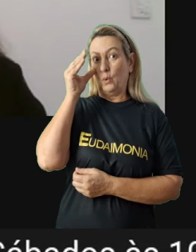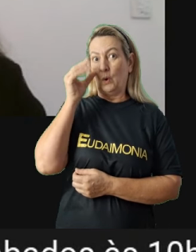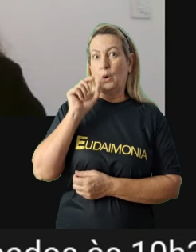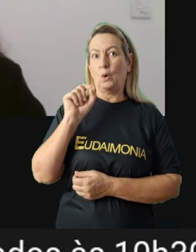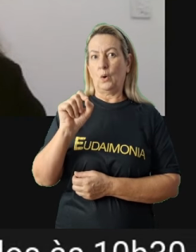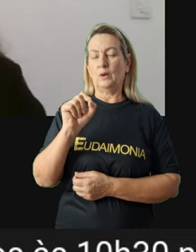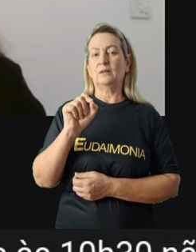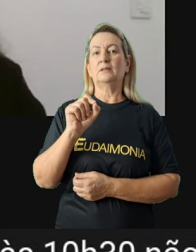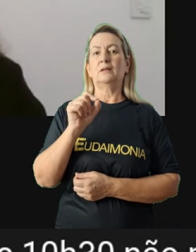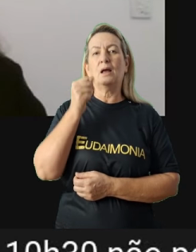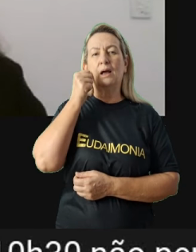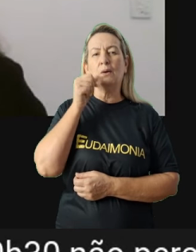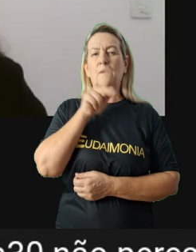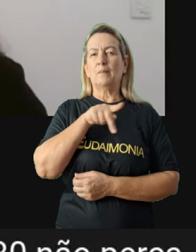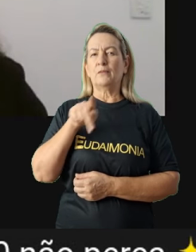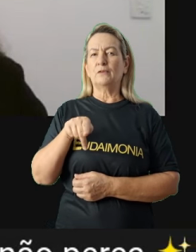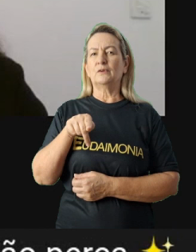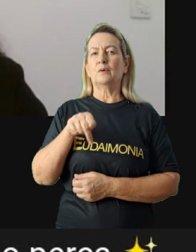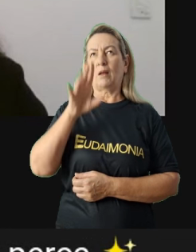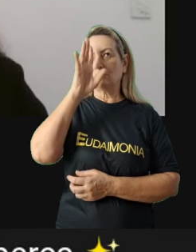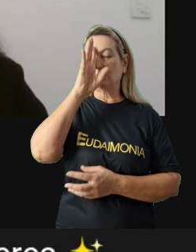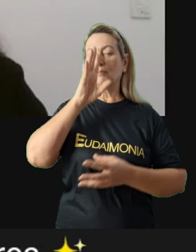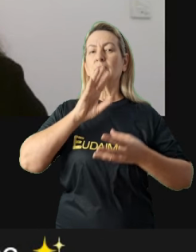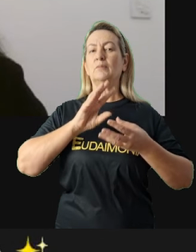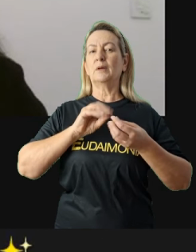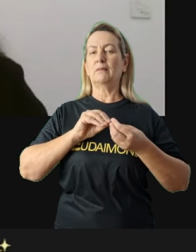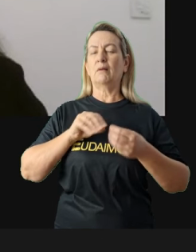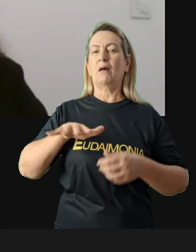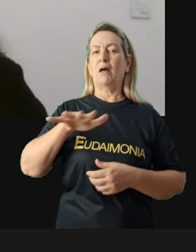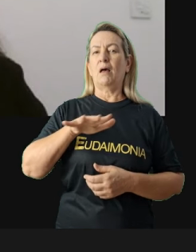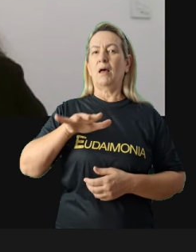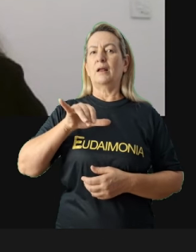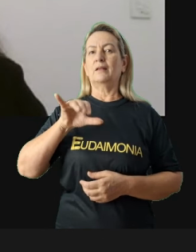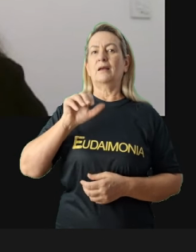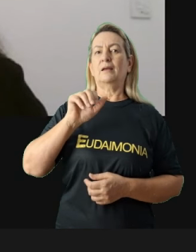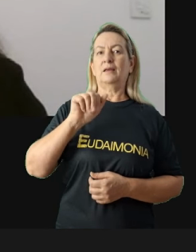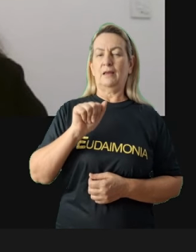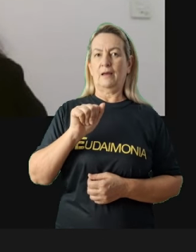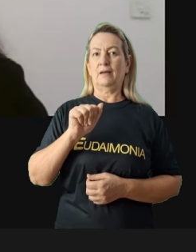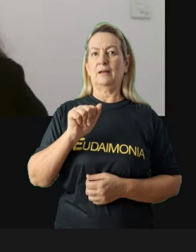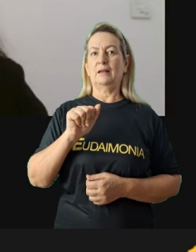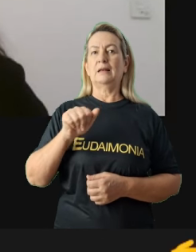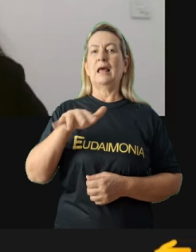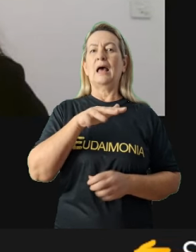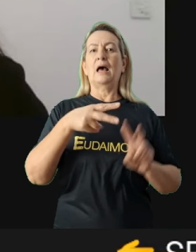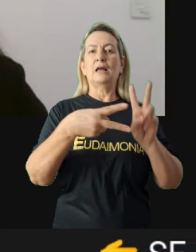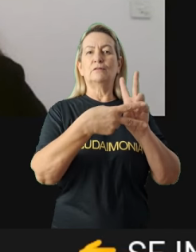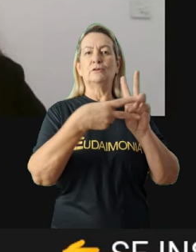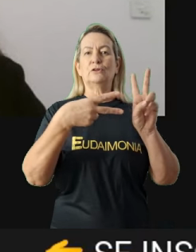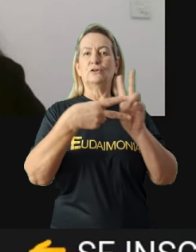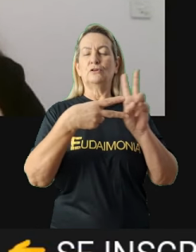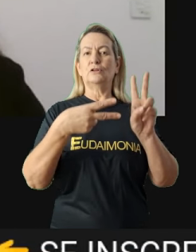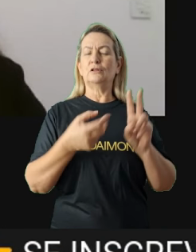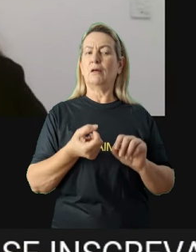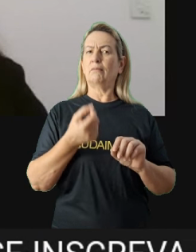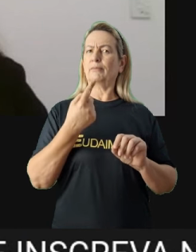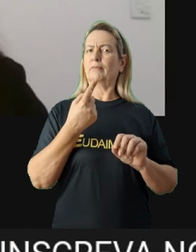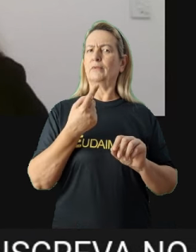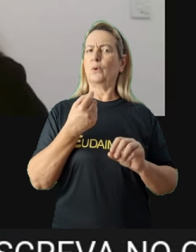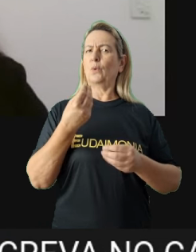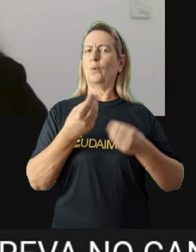pergunta. Aliás, eu fiquei super curiosa com a professora Josivânia de entender o mundo da IA lá no meio